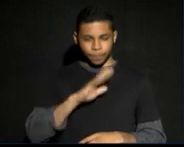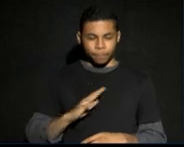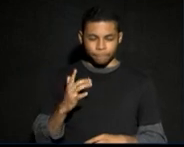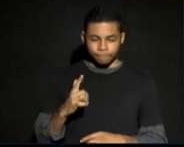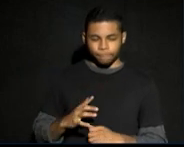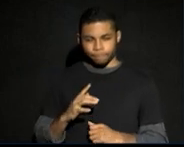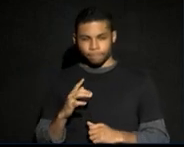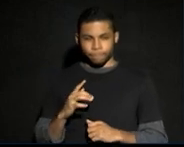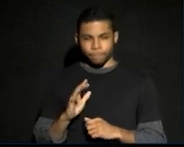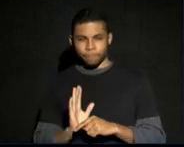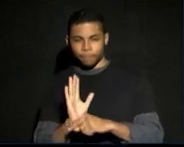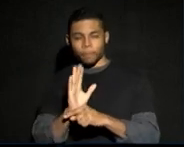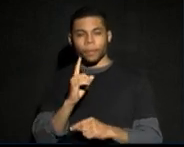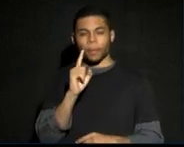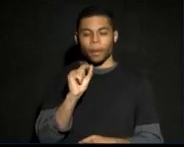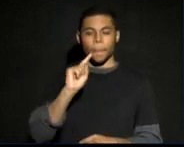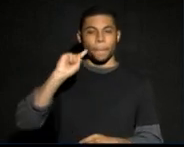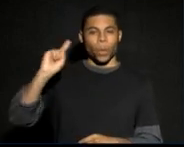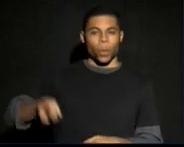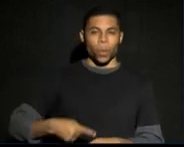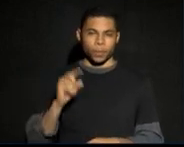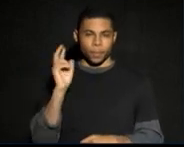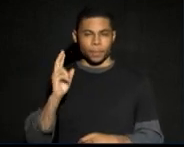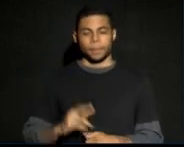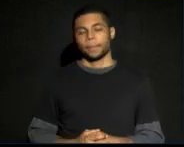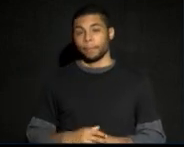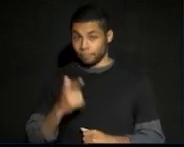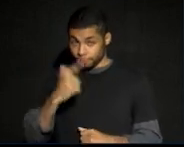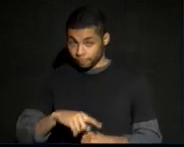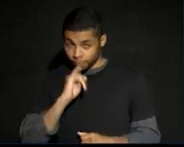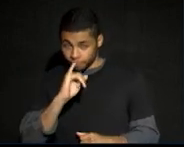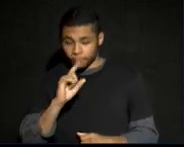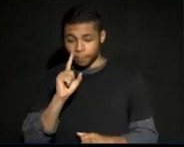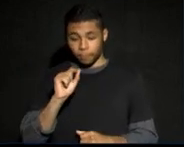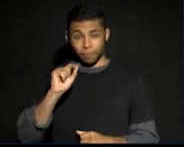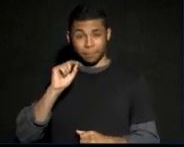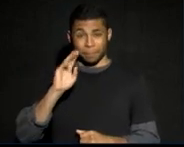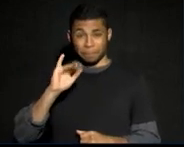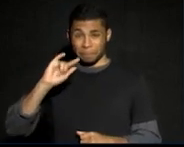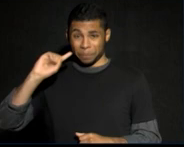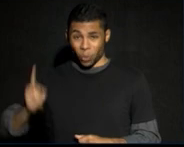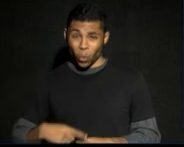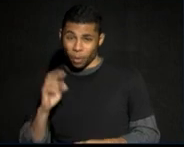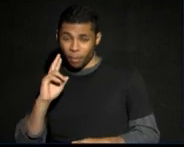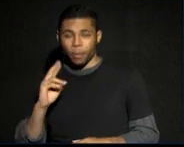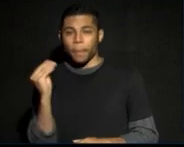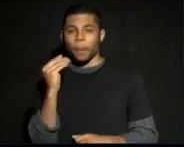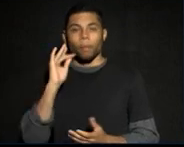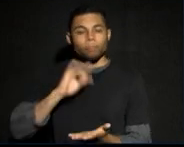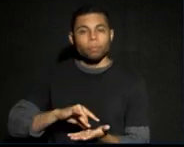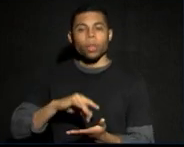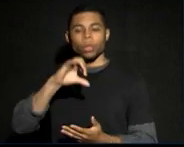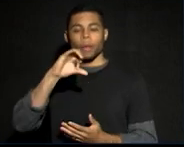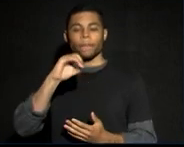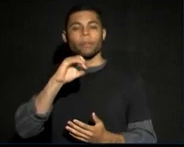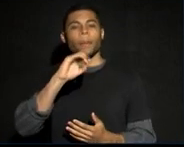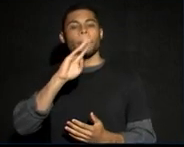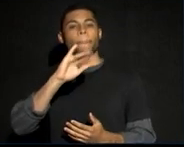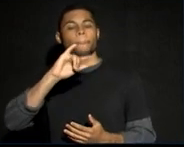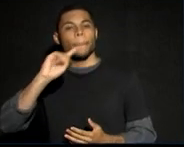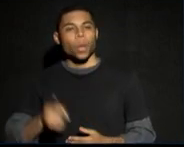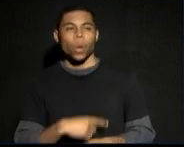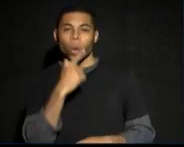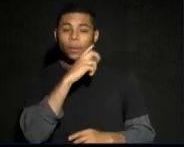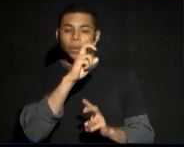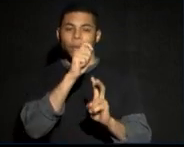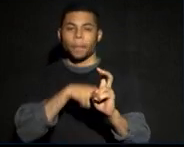né contra o contribuinte 10 milhões de reais no repetir esse número 10 milhões de reais para originar 90 bilhões de